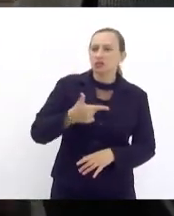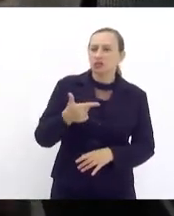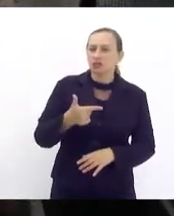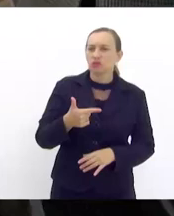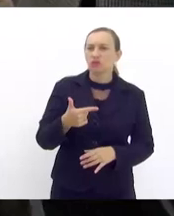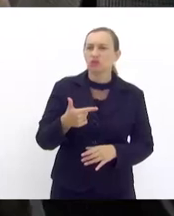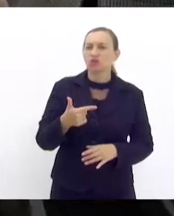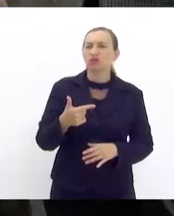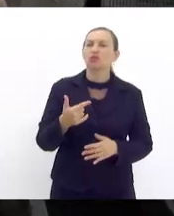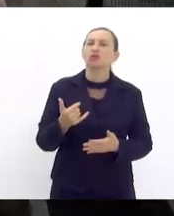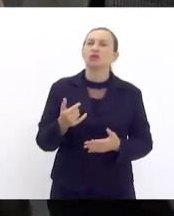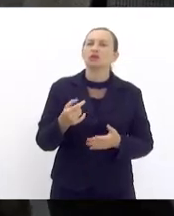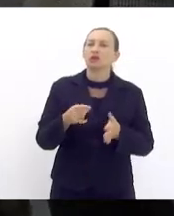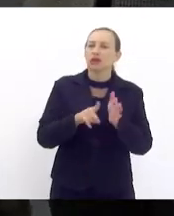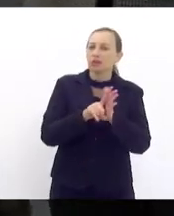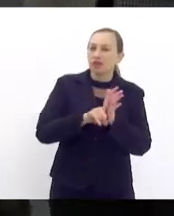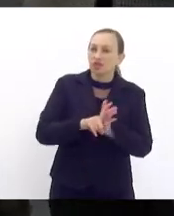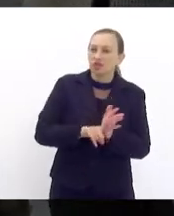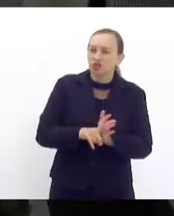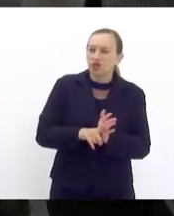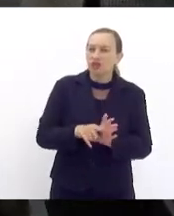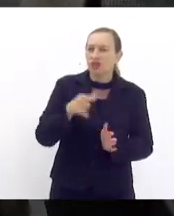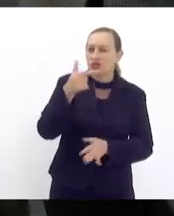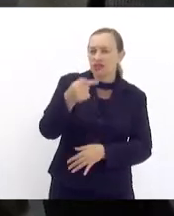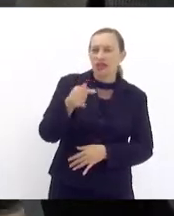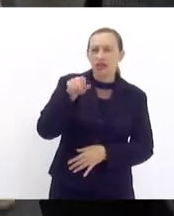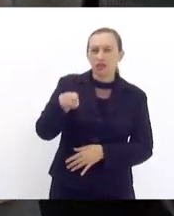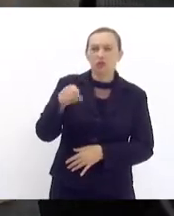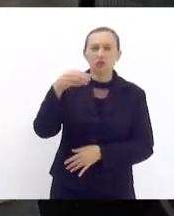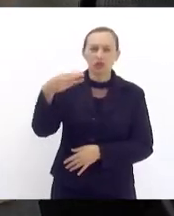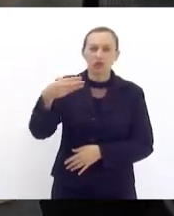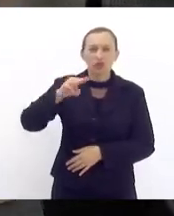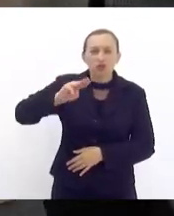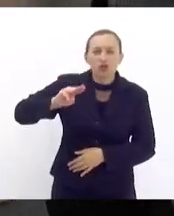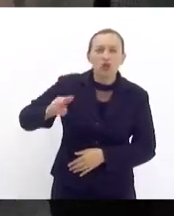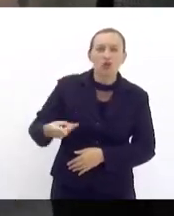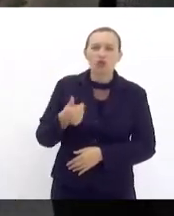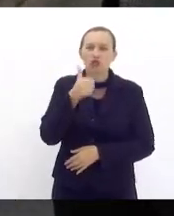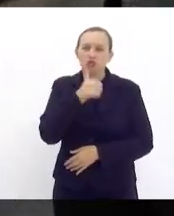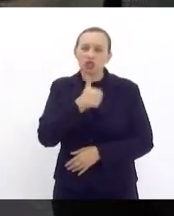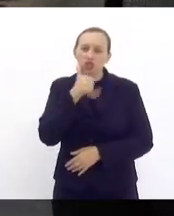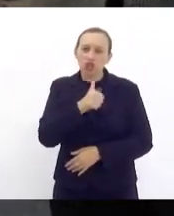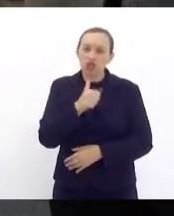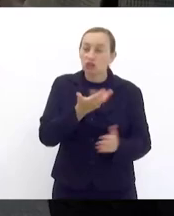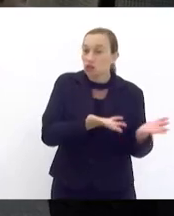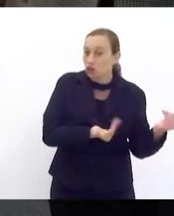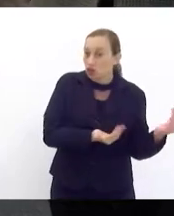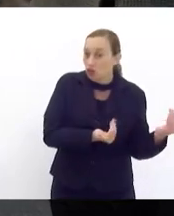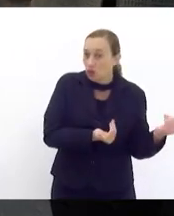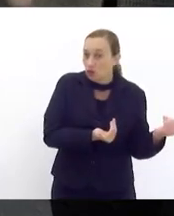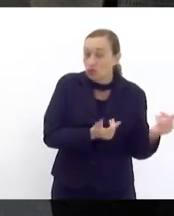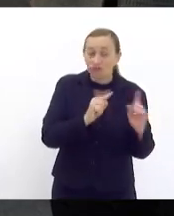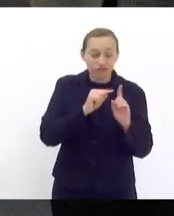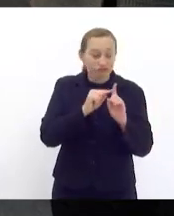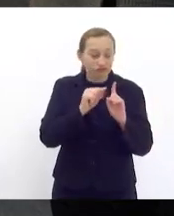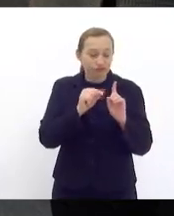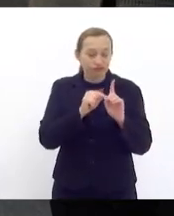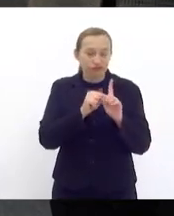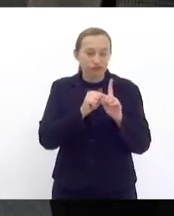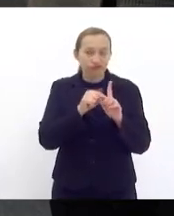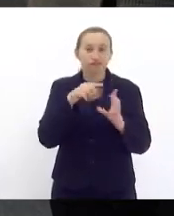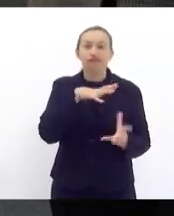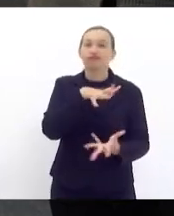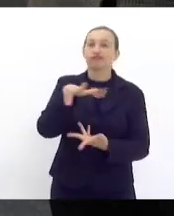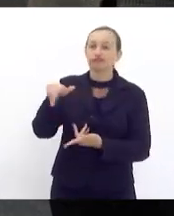das Nações Unidas sete.3 milhões de meninas e jovens estão grávidas no